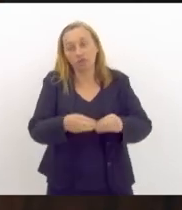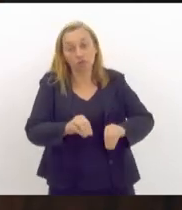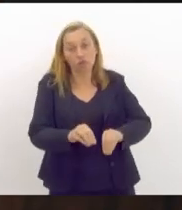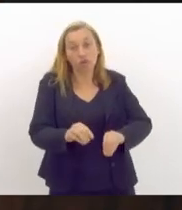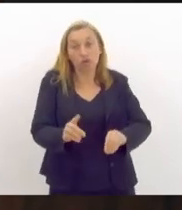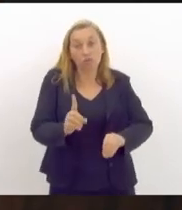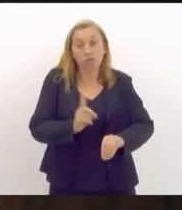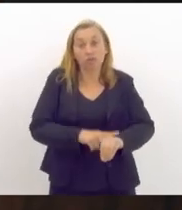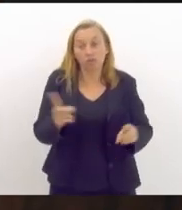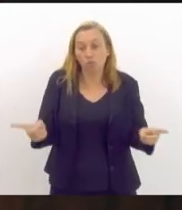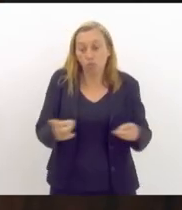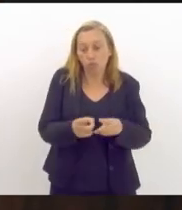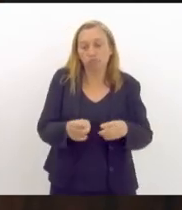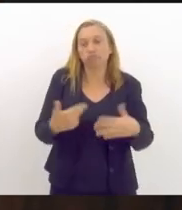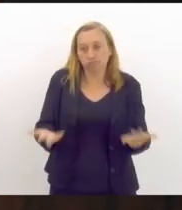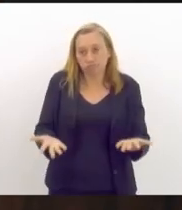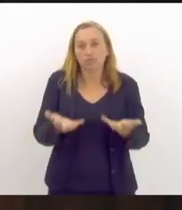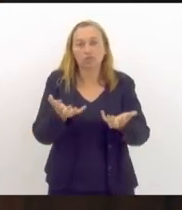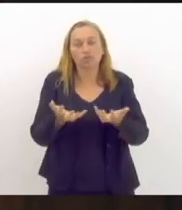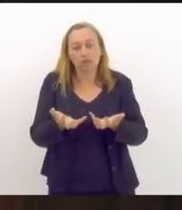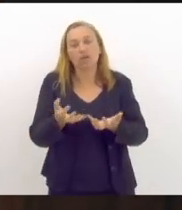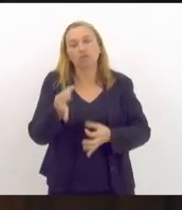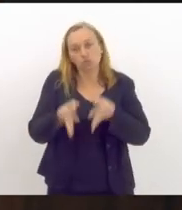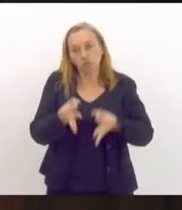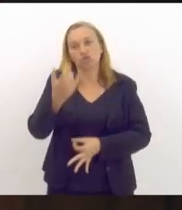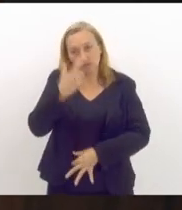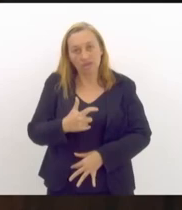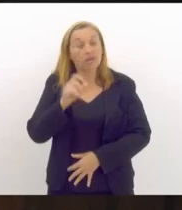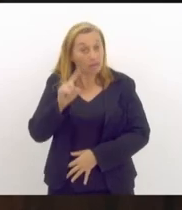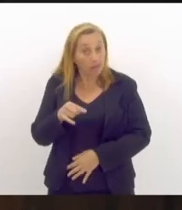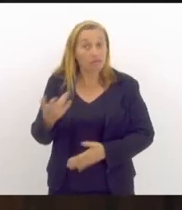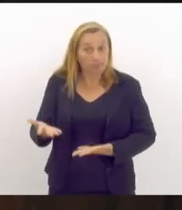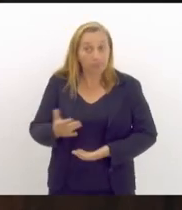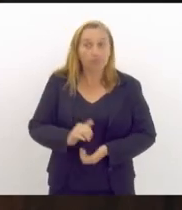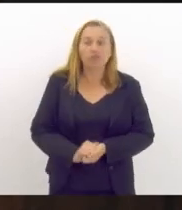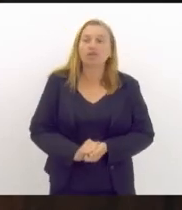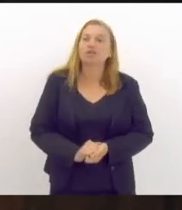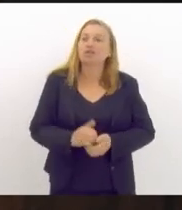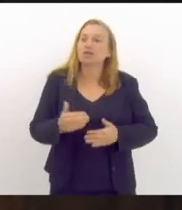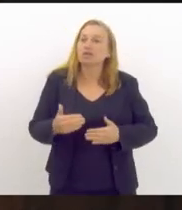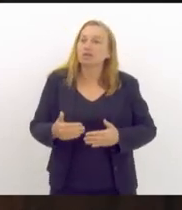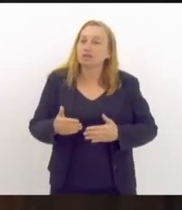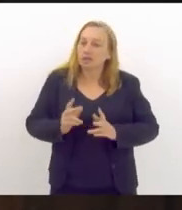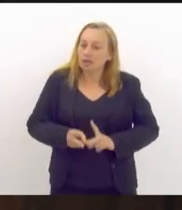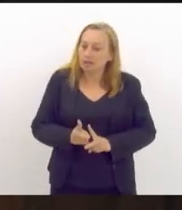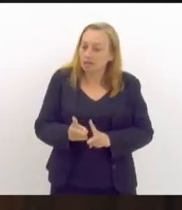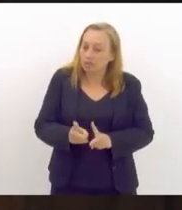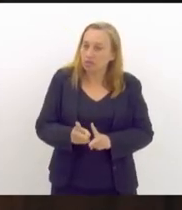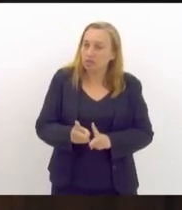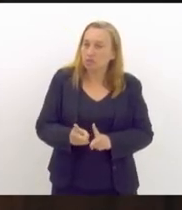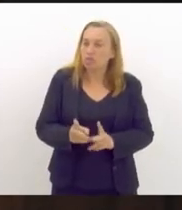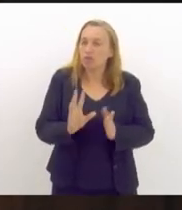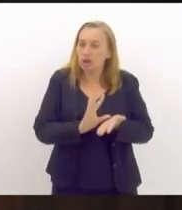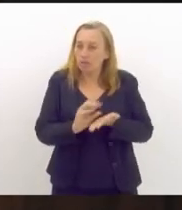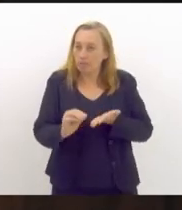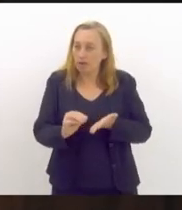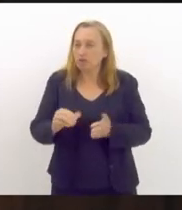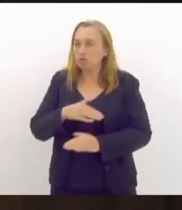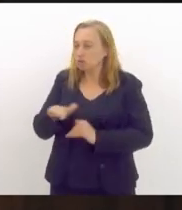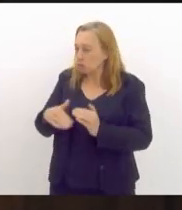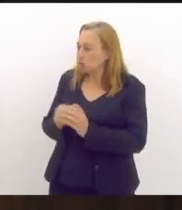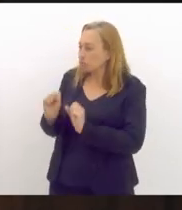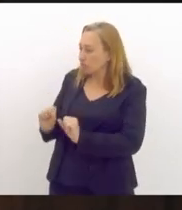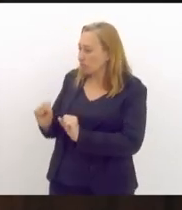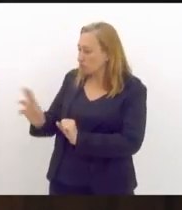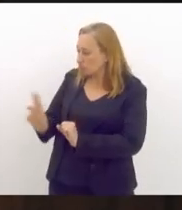o tempo fica muito curto e aí eu quero ser justa né então a gente adianta pauta o livro já tá ali todo já pode